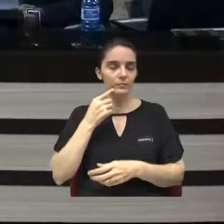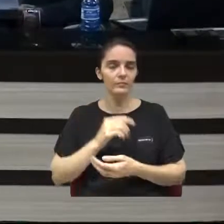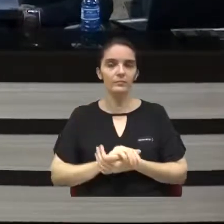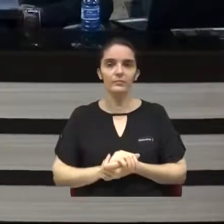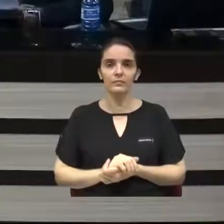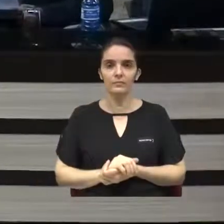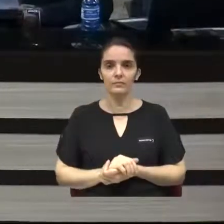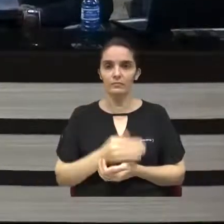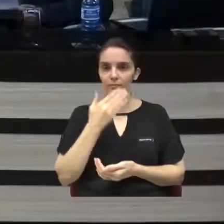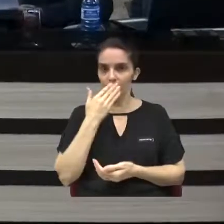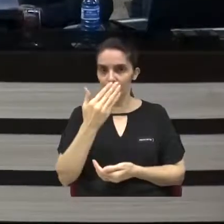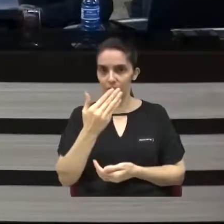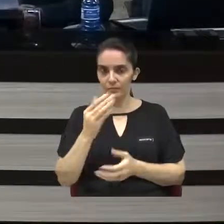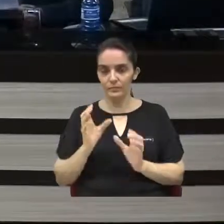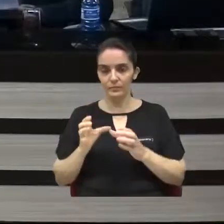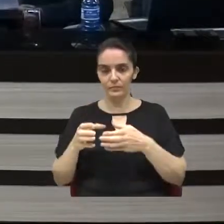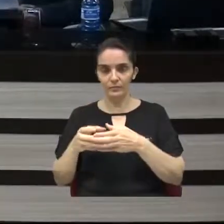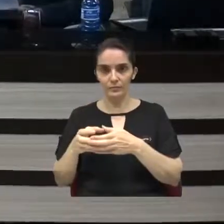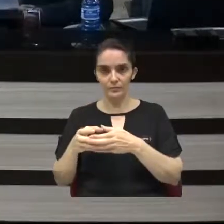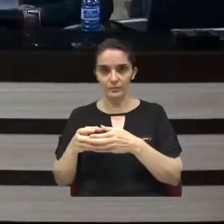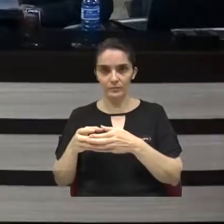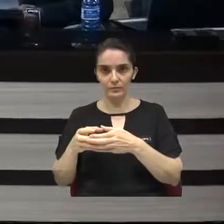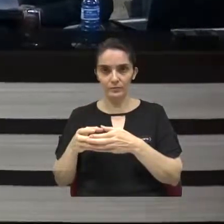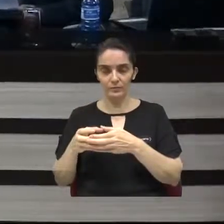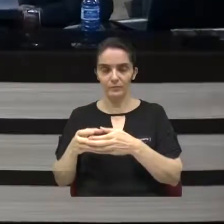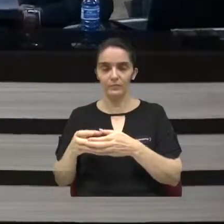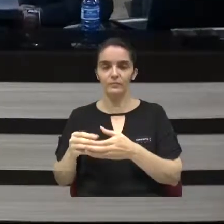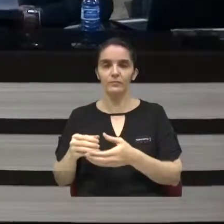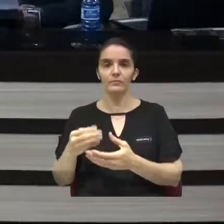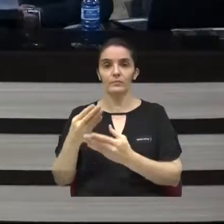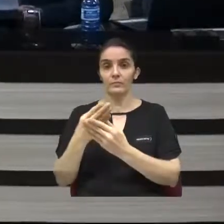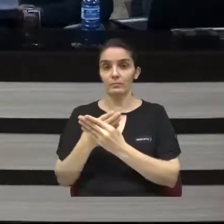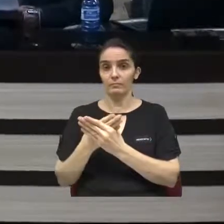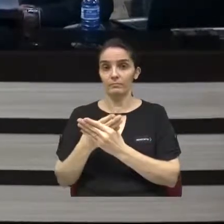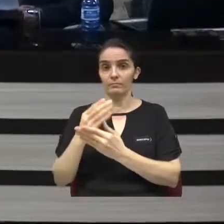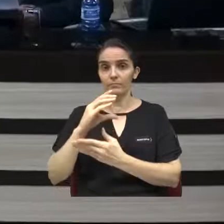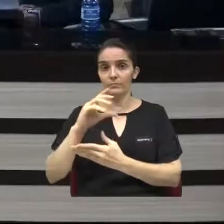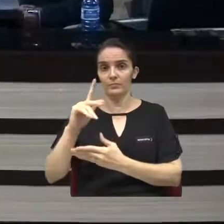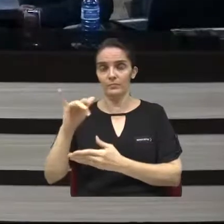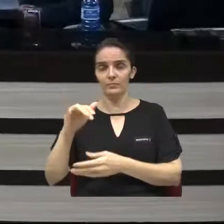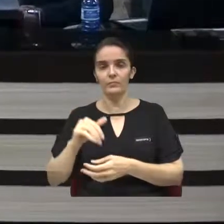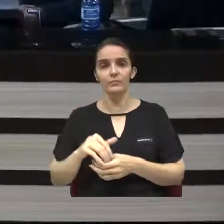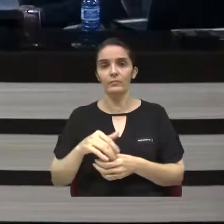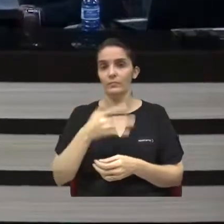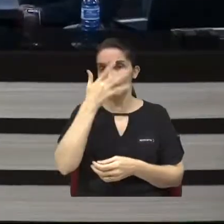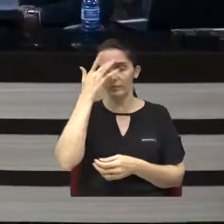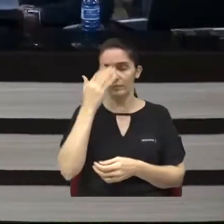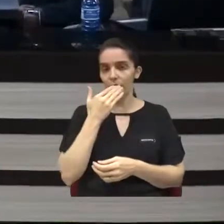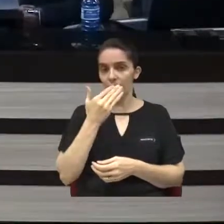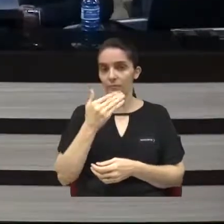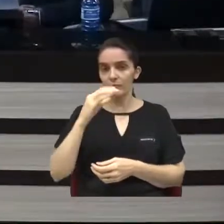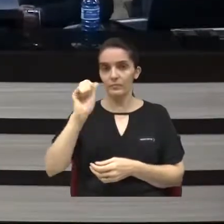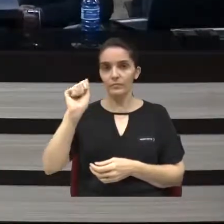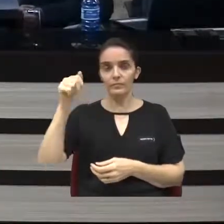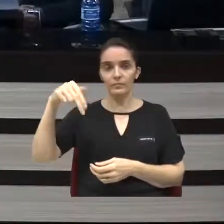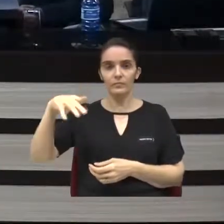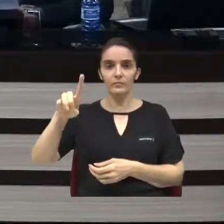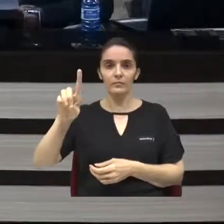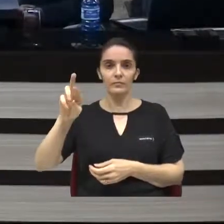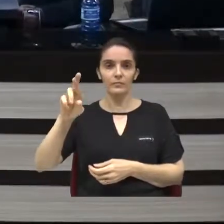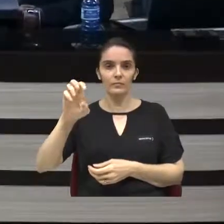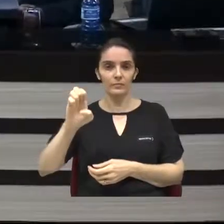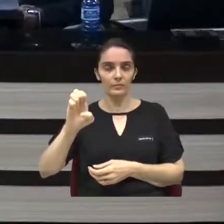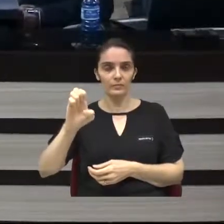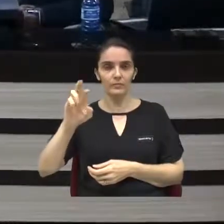com pedido de instalação de comissão processante. Interessado, André Rodrigues Heleno. Relatório.